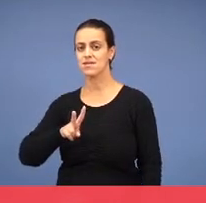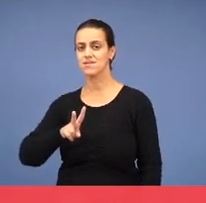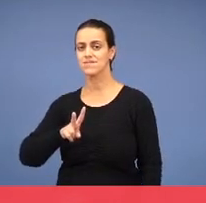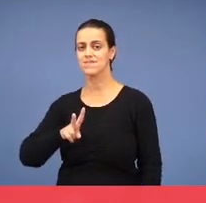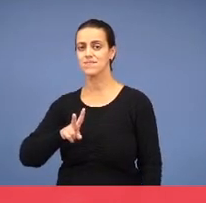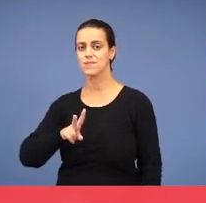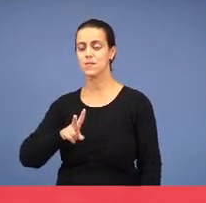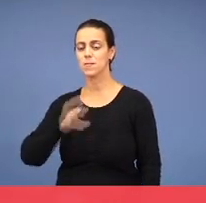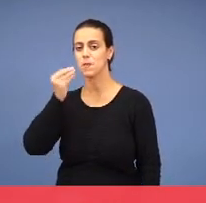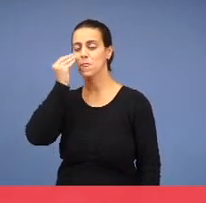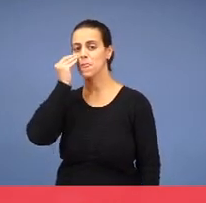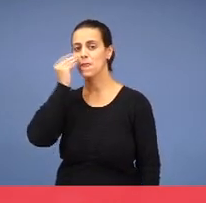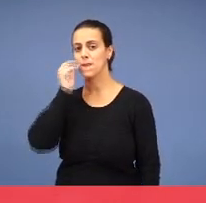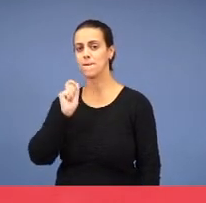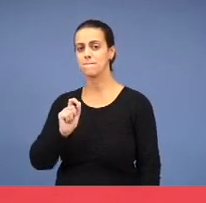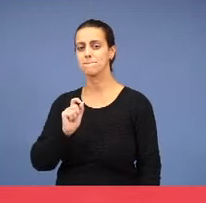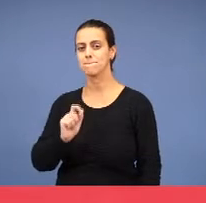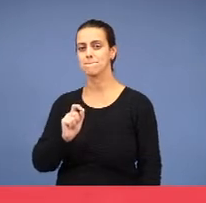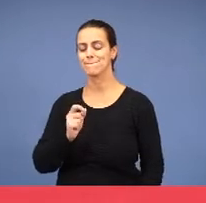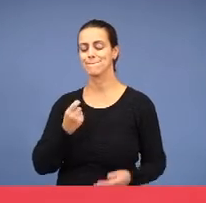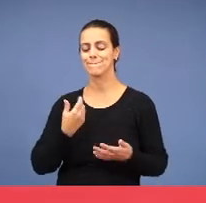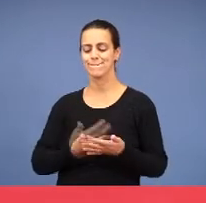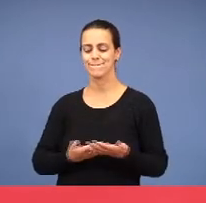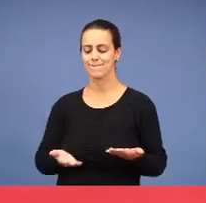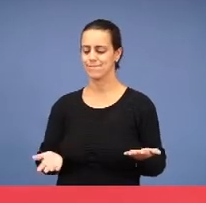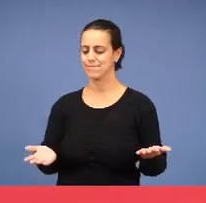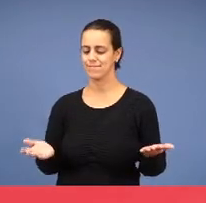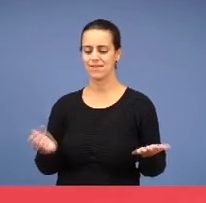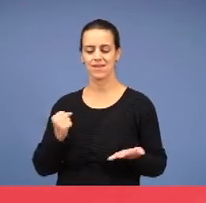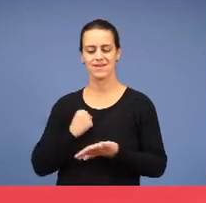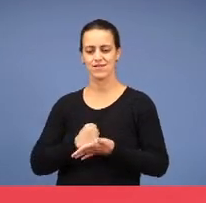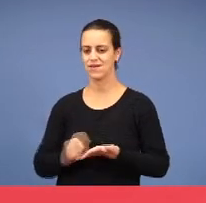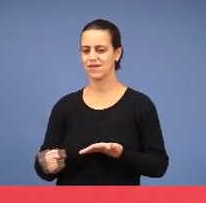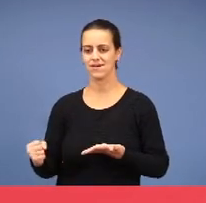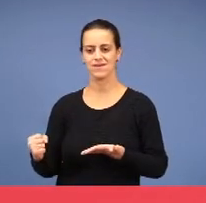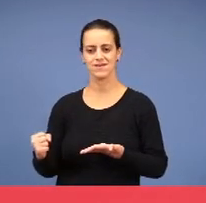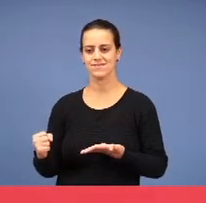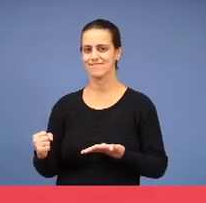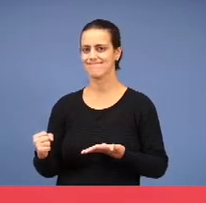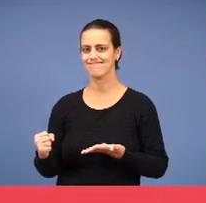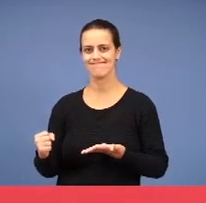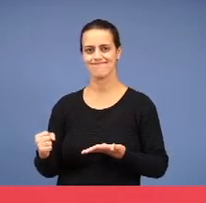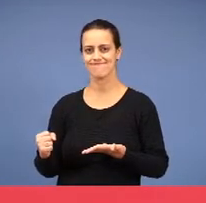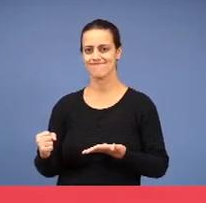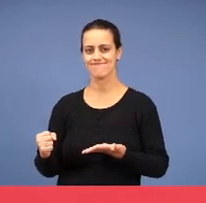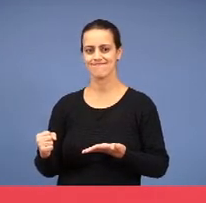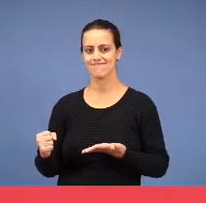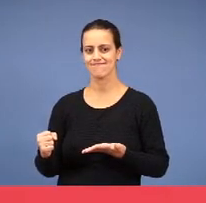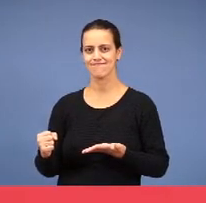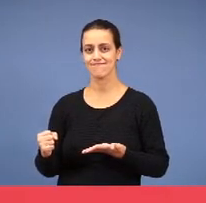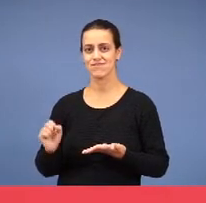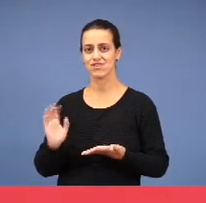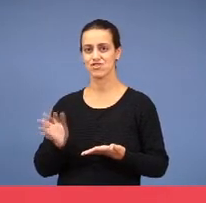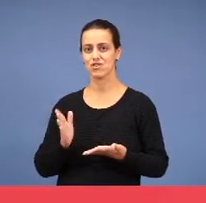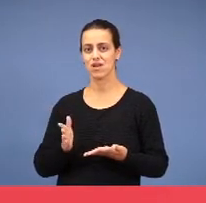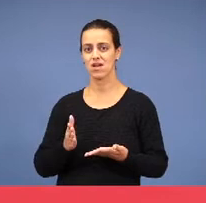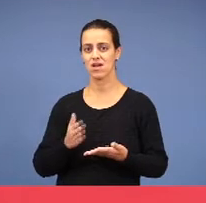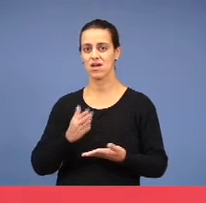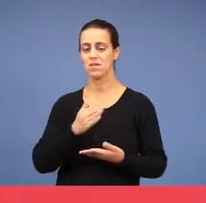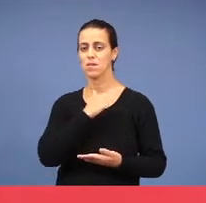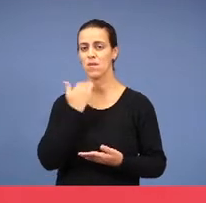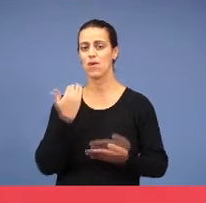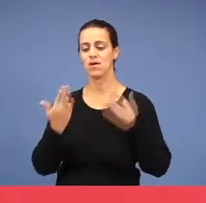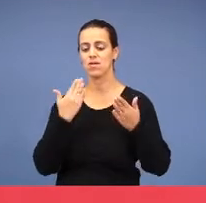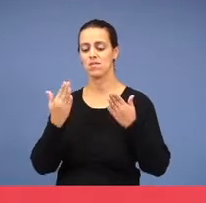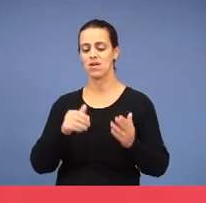Mas, é que o caso aqui é perdido. Os filhos vão nascer mortos. Quem nasce gerado aqui, já